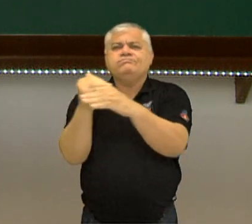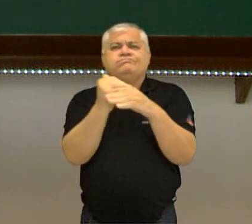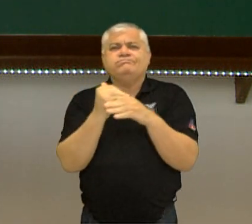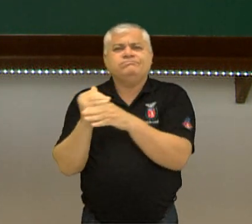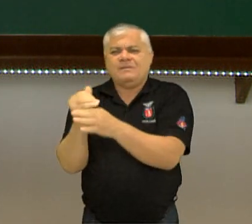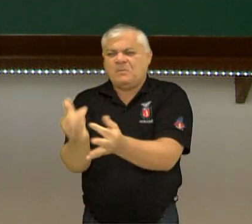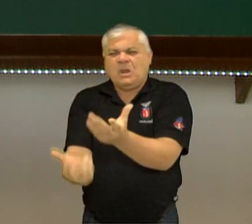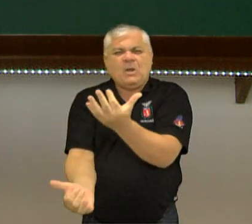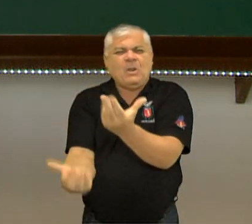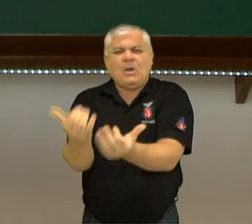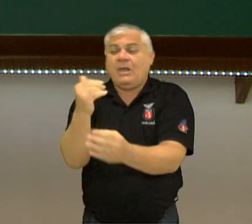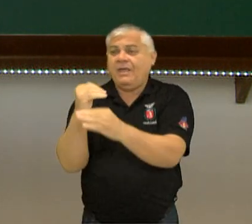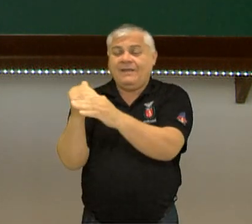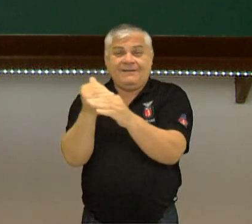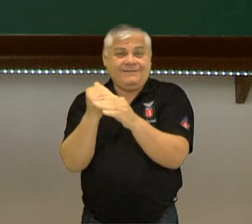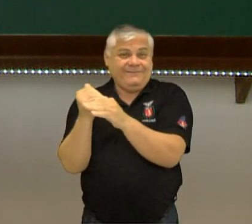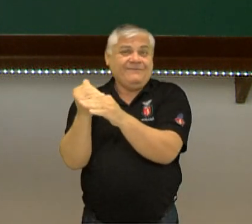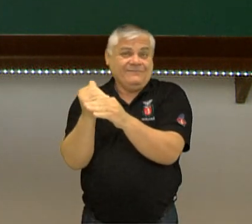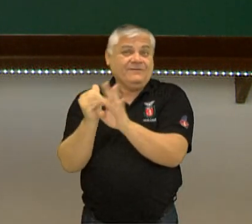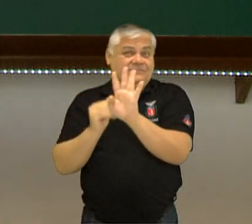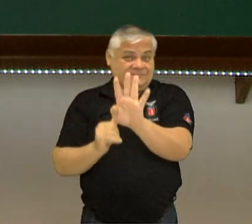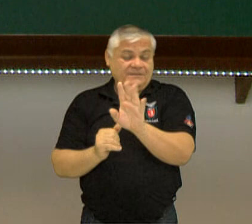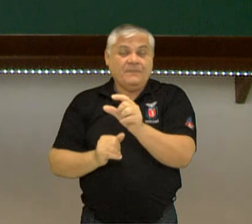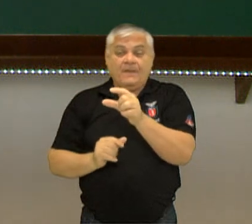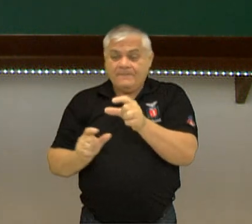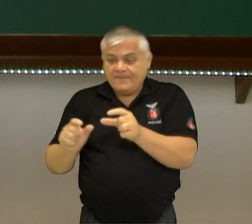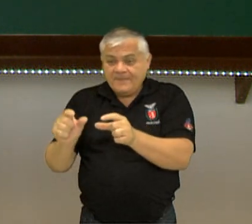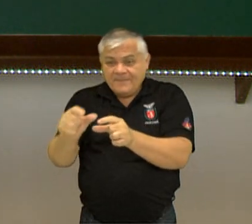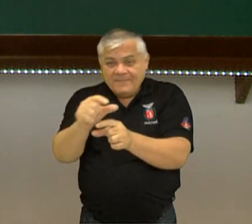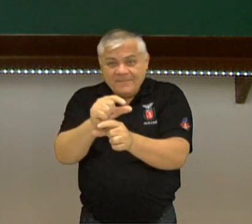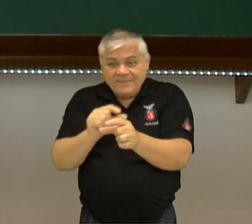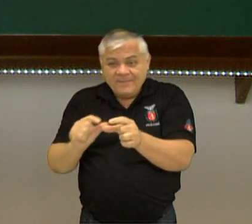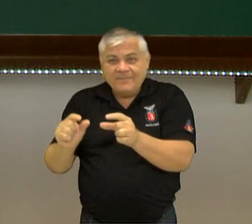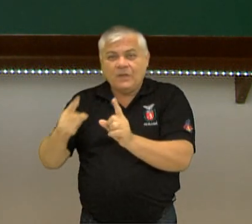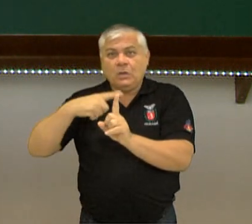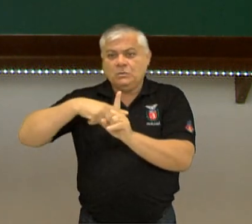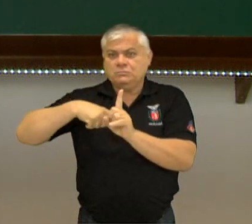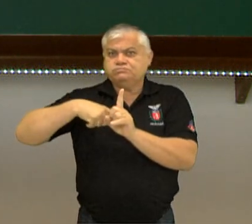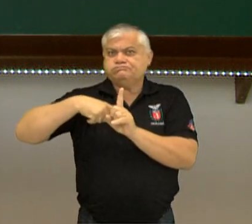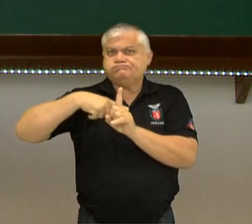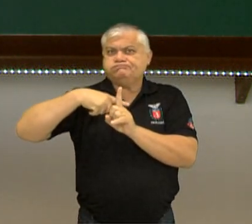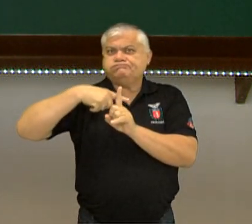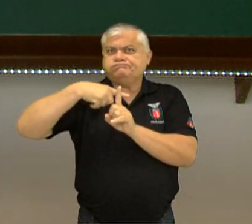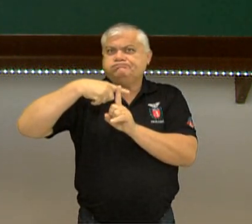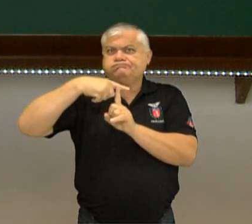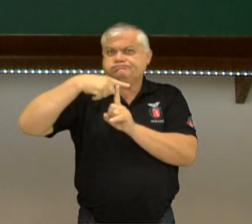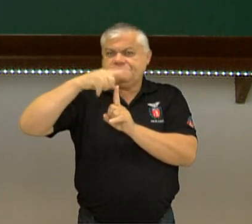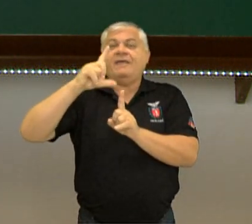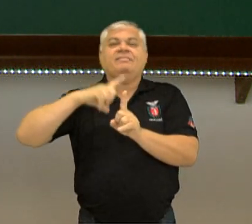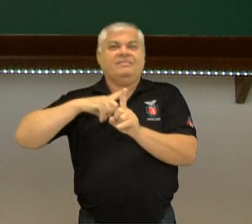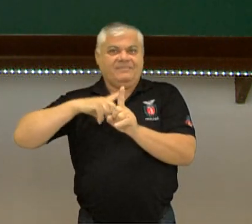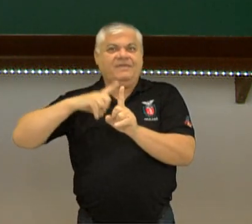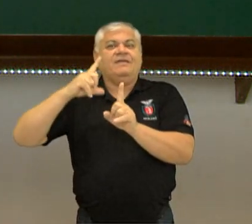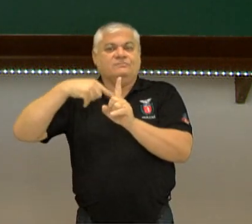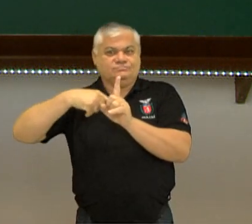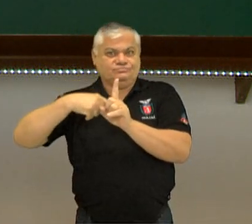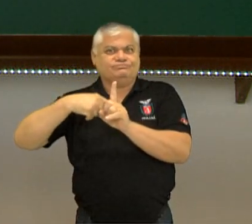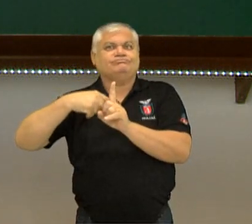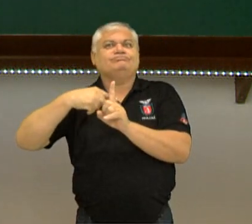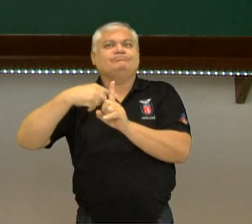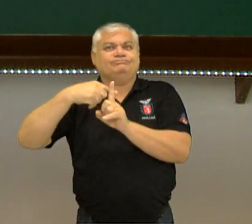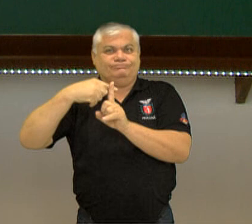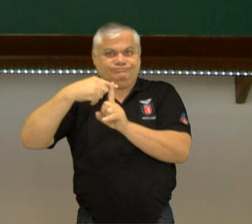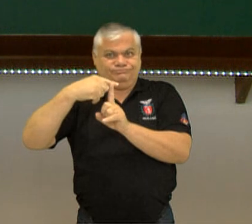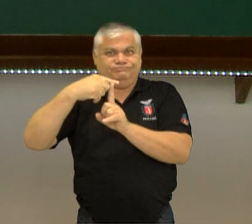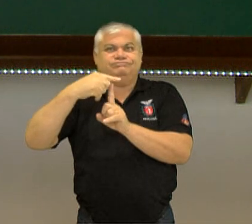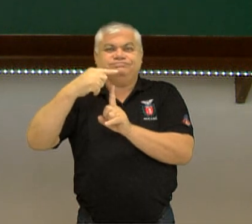lembre-se, a fogueira, as brasas estão com uma temperatura elevada. Claro, se essas